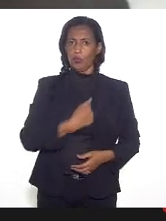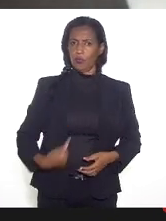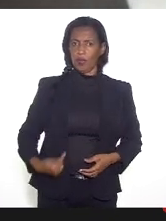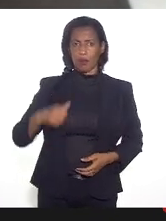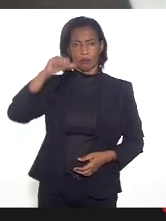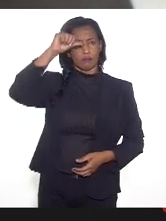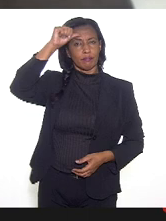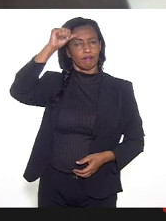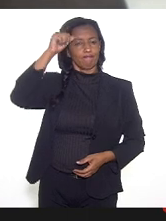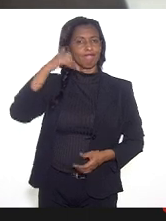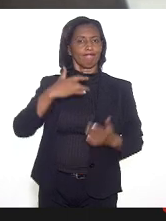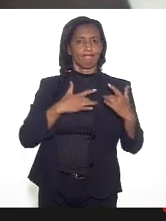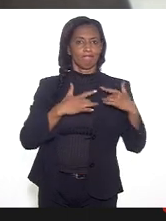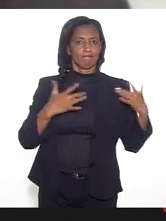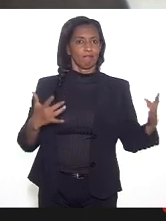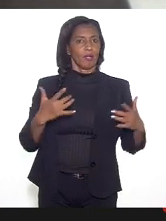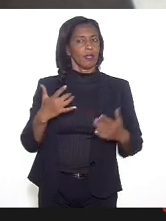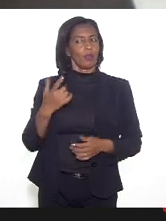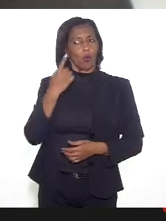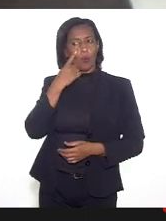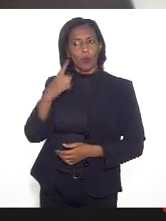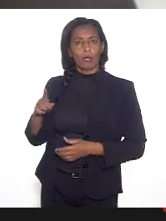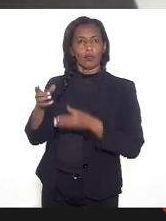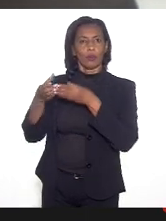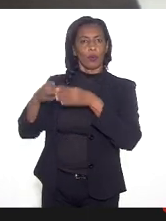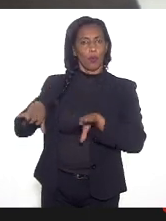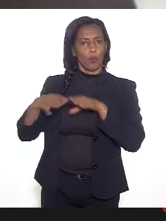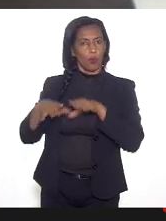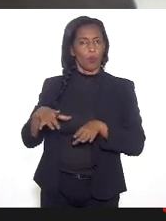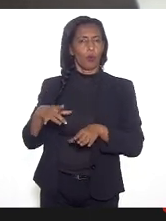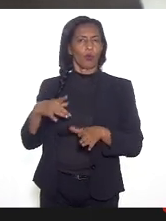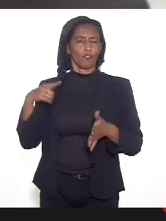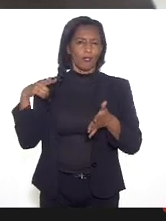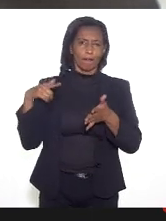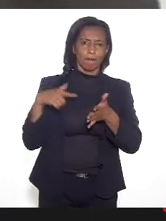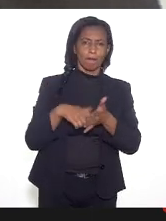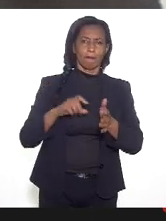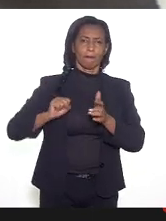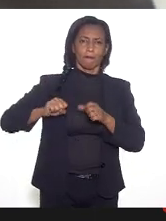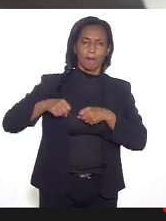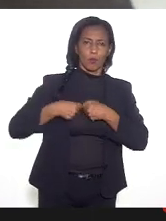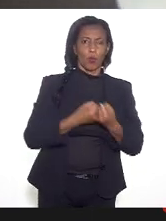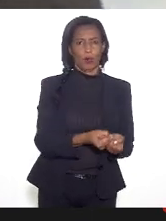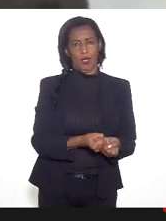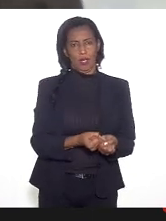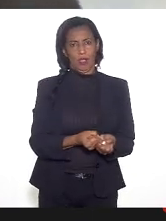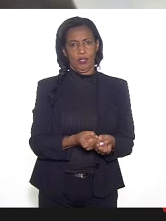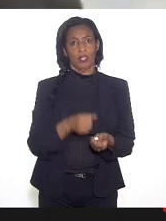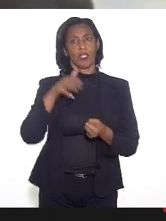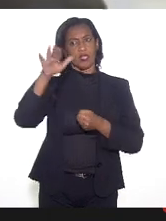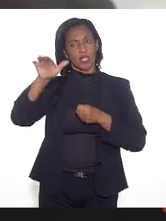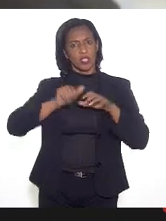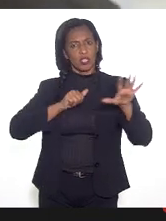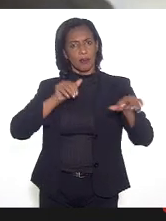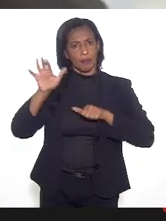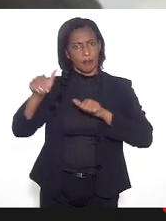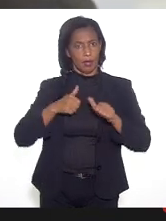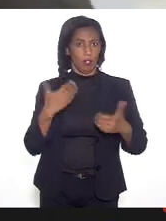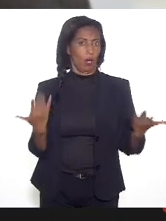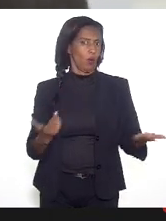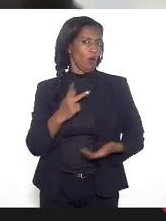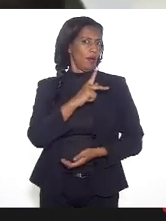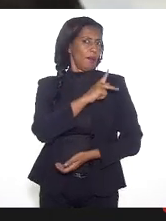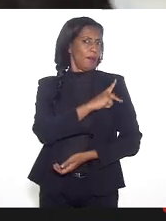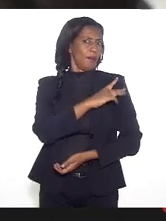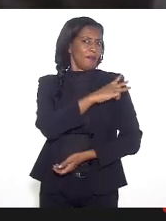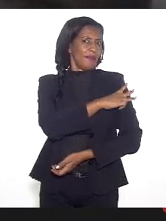Castro tem sido muito sensível à questão dos concursos, está botando o dedo na ferida, enfrentando com coragem e chamando. Agora, a Polícia Militar